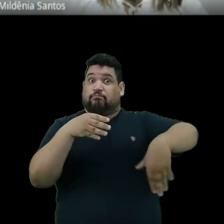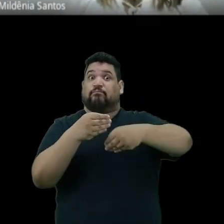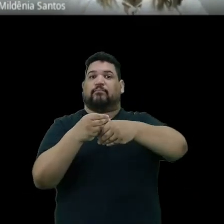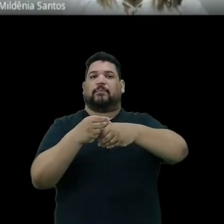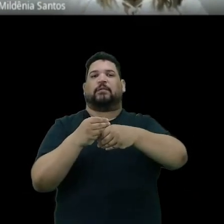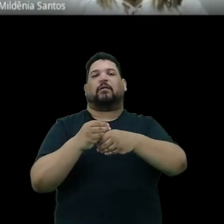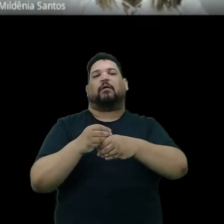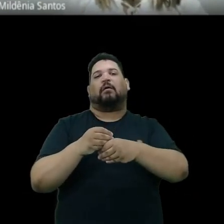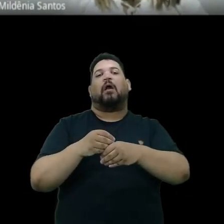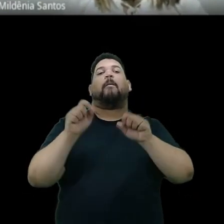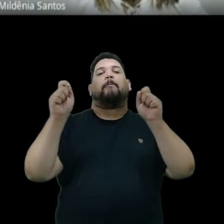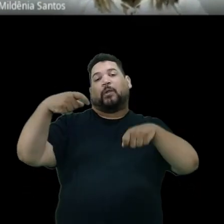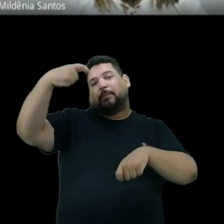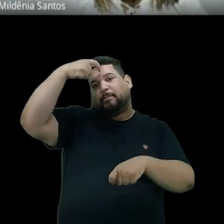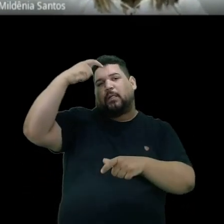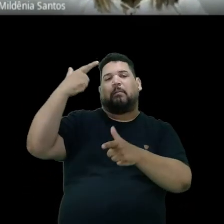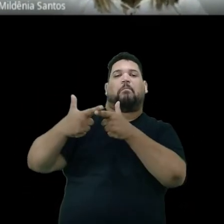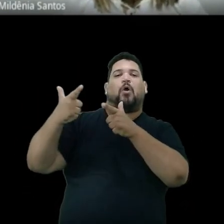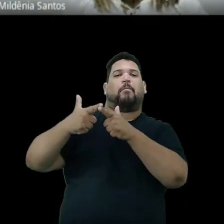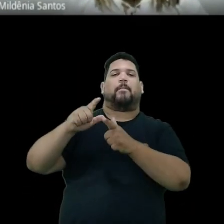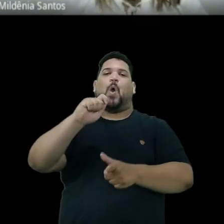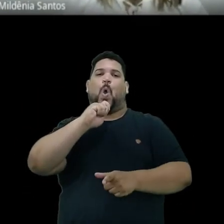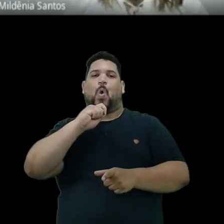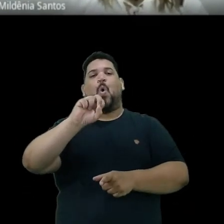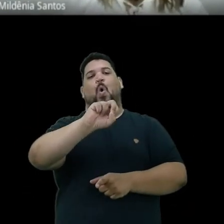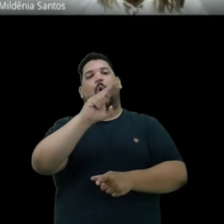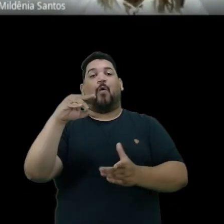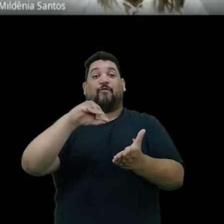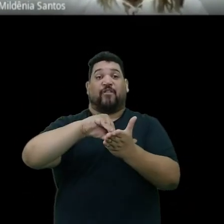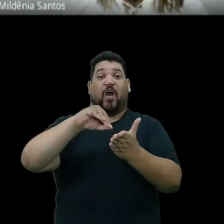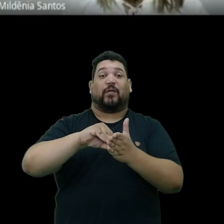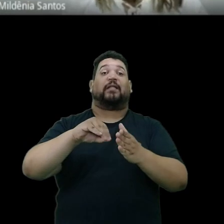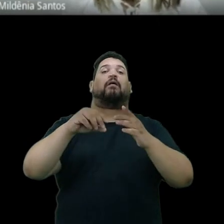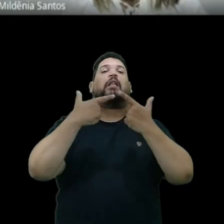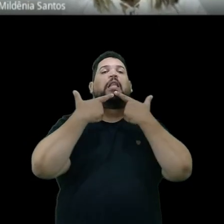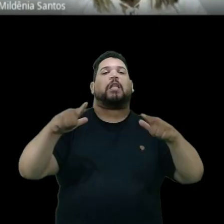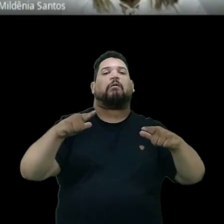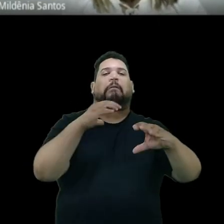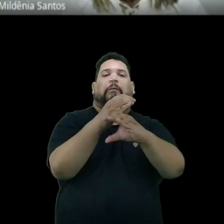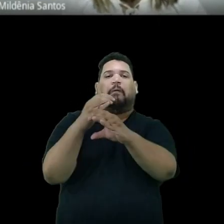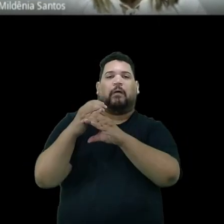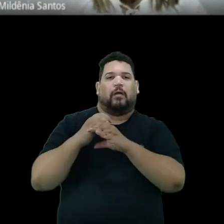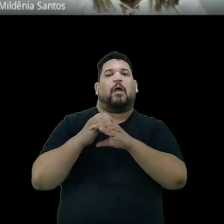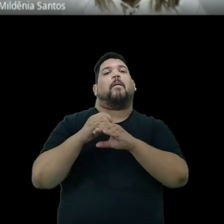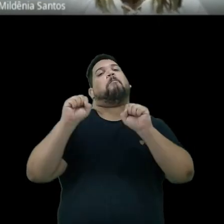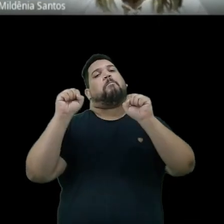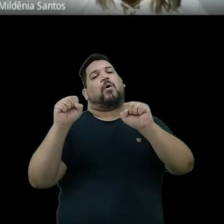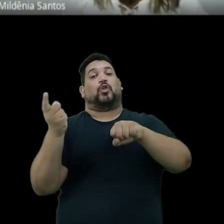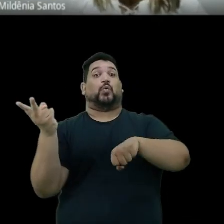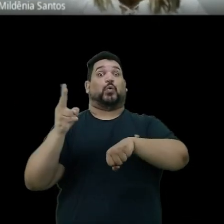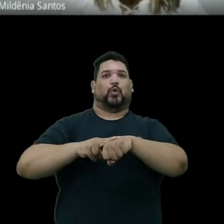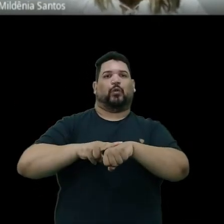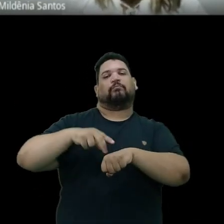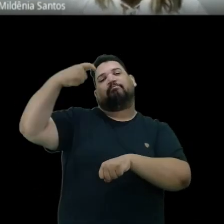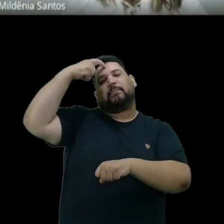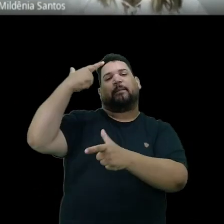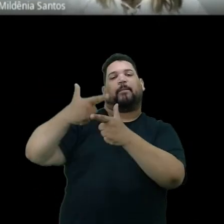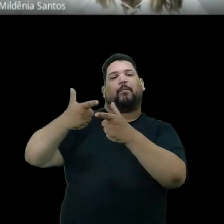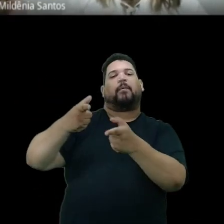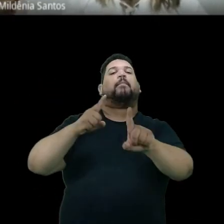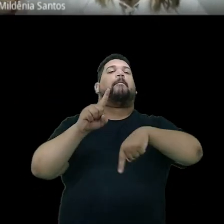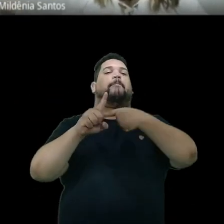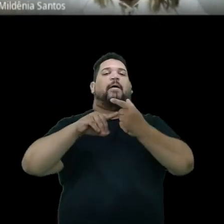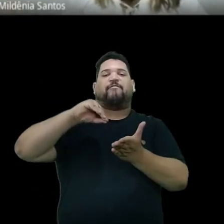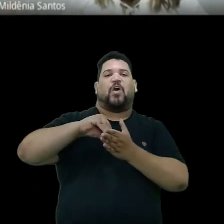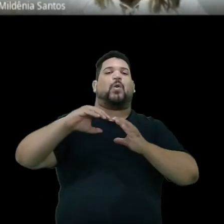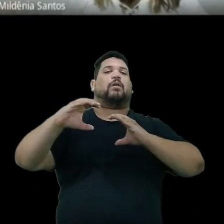sem o déficit e com ausência de linguagem, e com o déficit e com ausência de linguagem. E vem para o nível 3, que é o que a